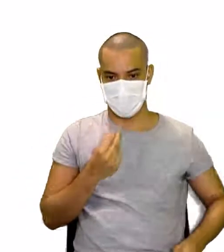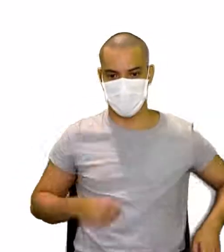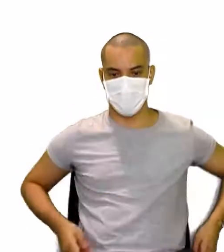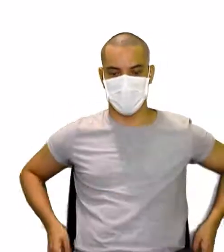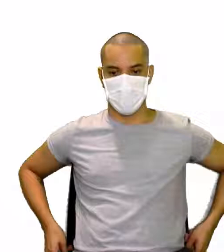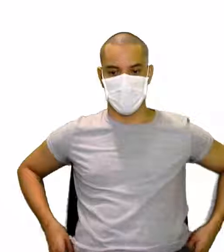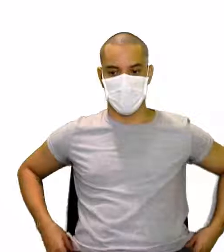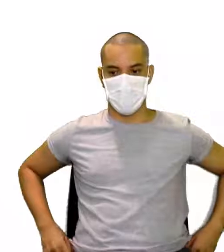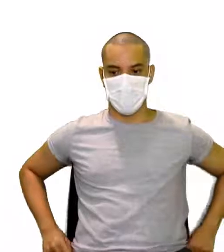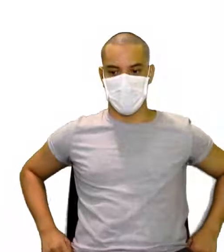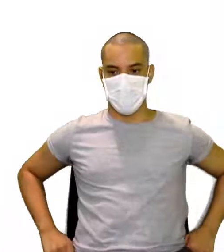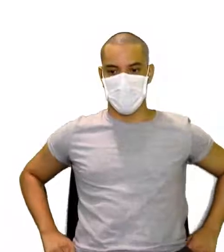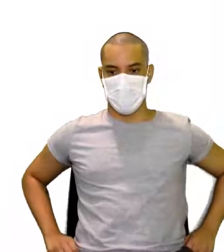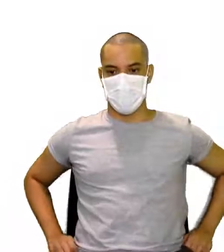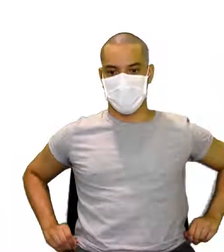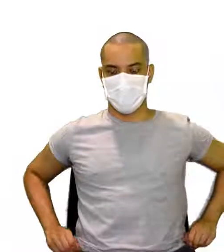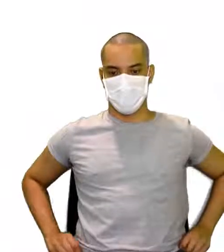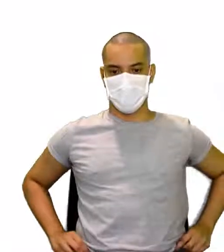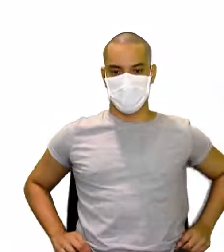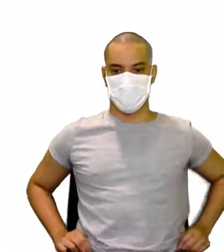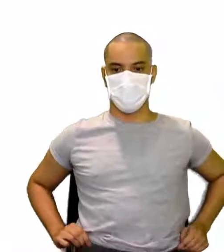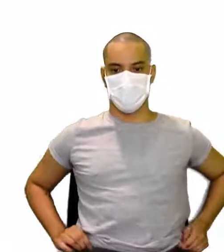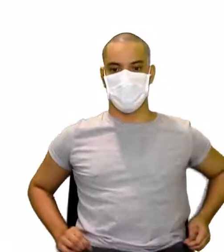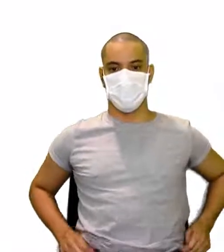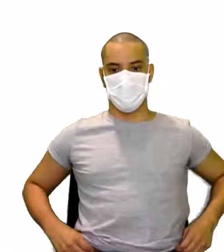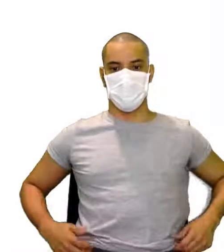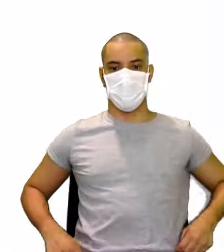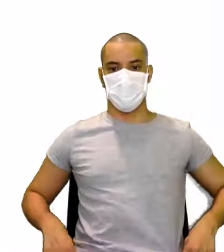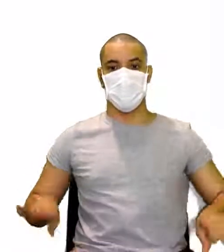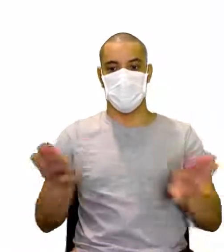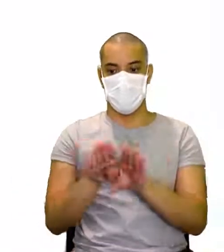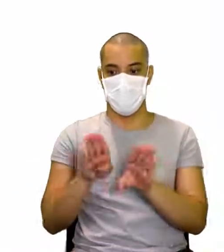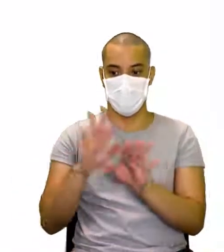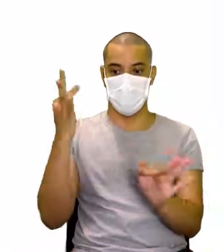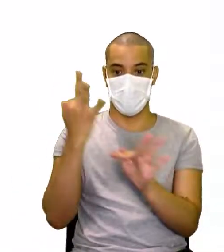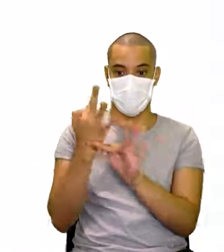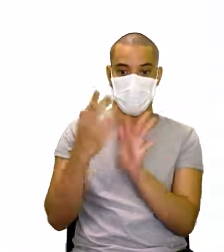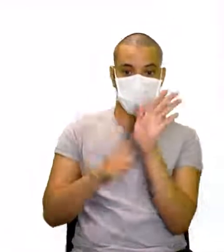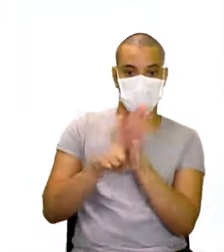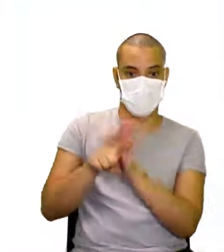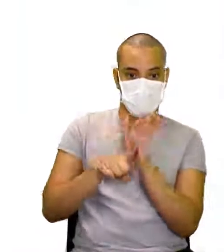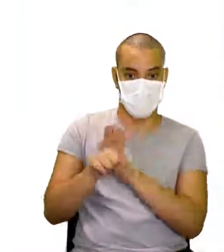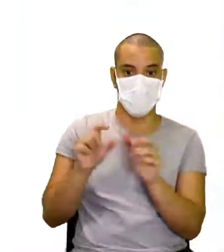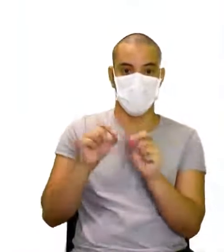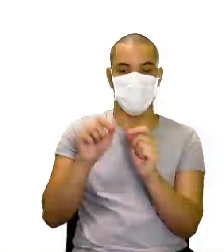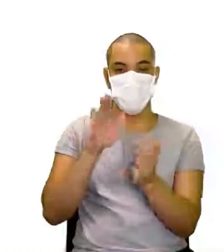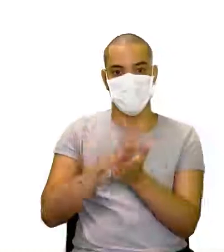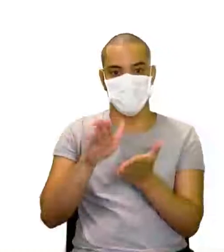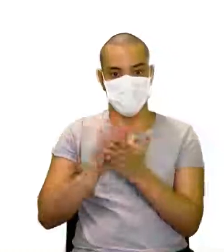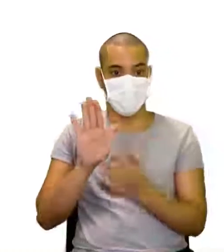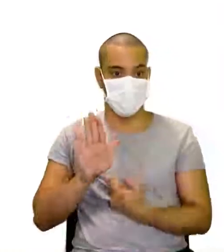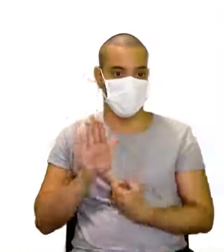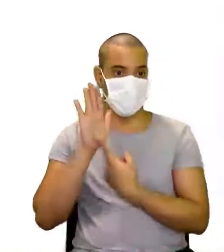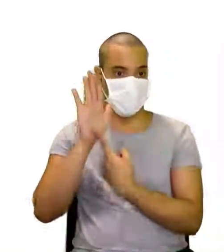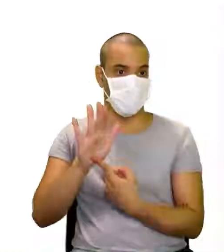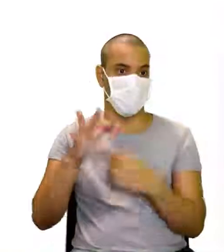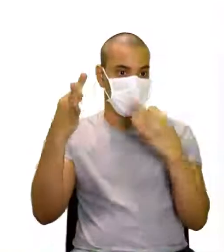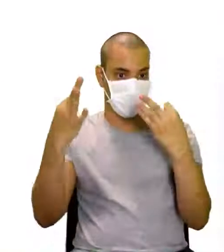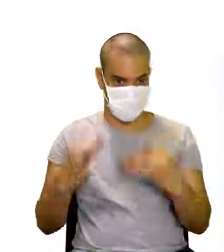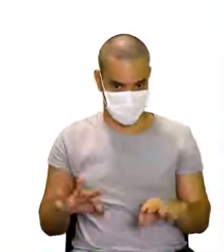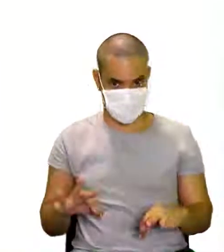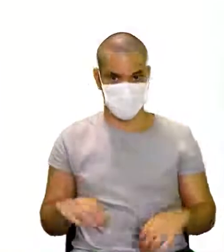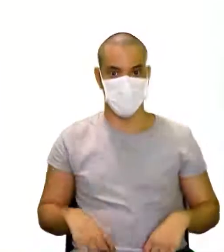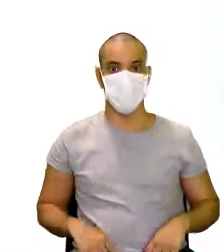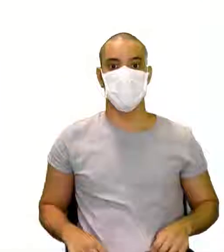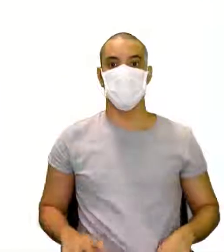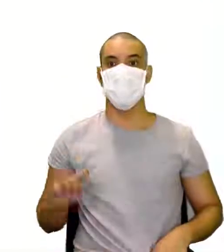também, né, era um físico e investigador do magnetismo, ele fez uma publicação que mostra isso daí. E, de fato,